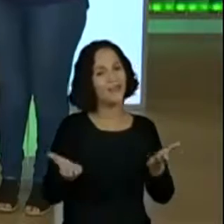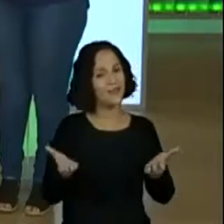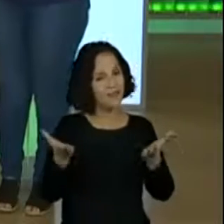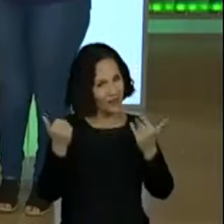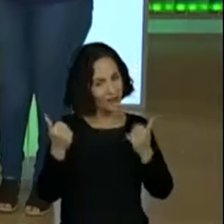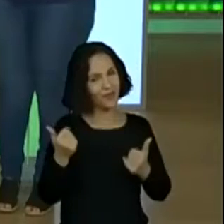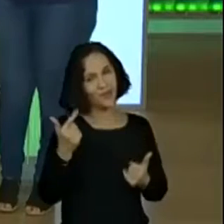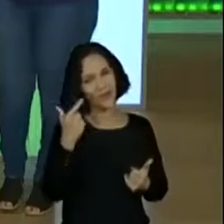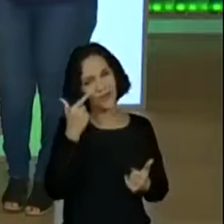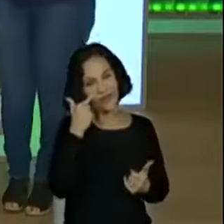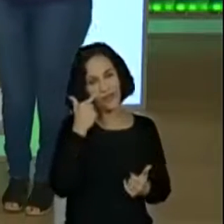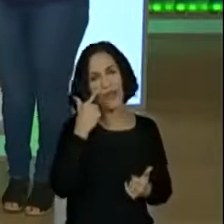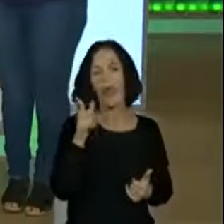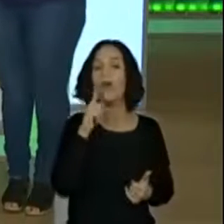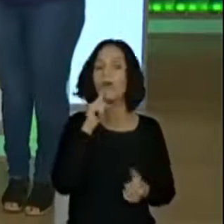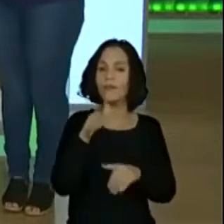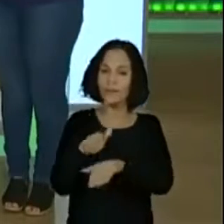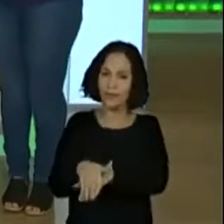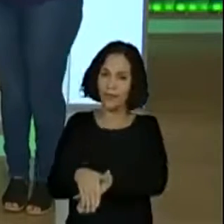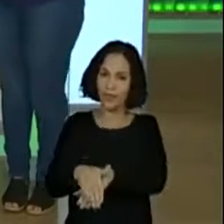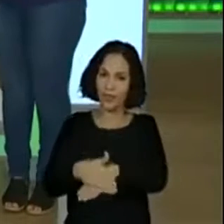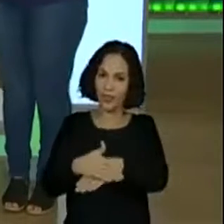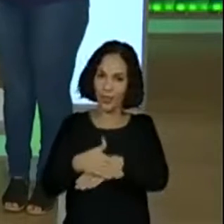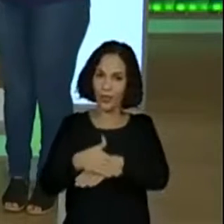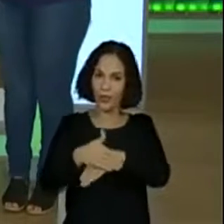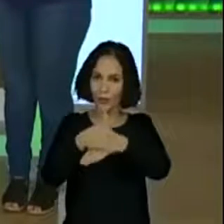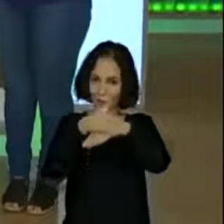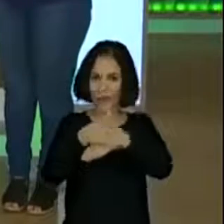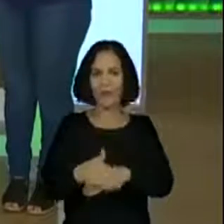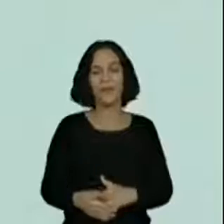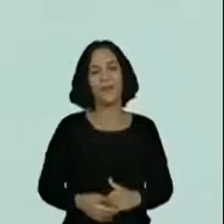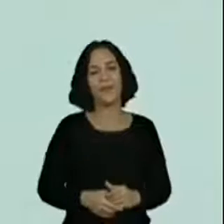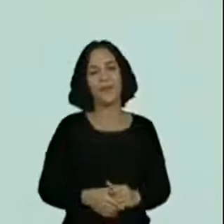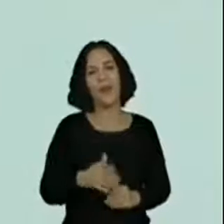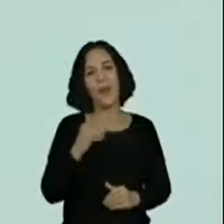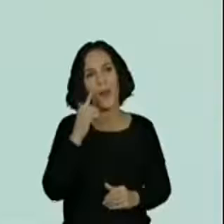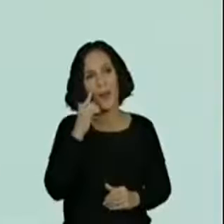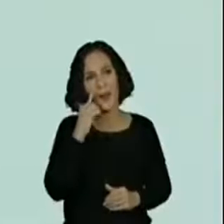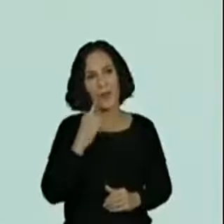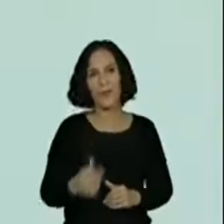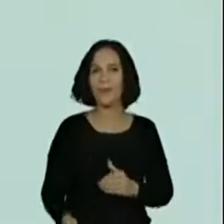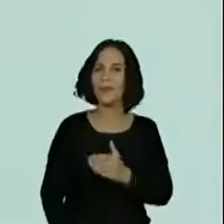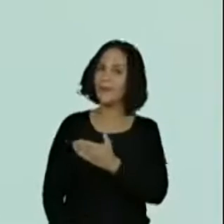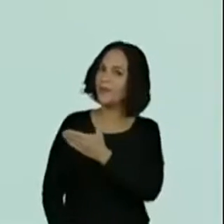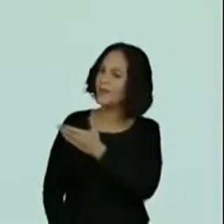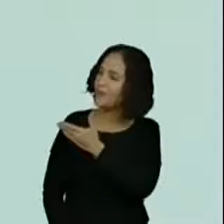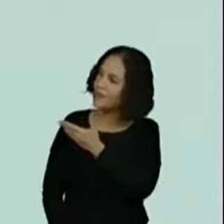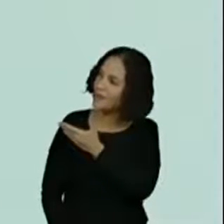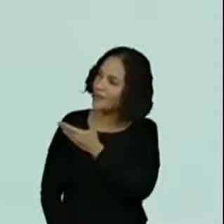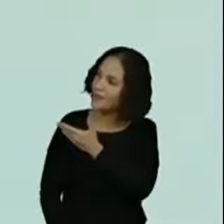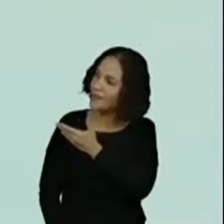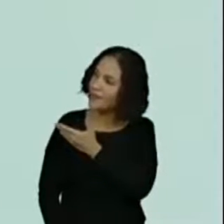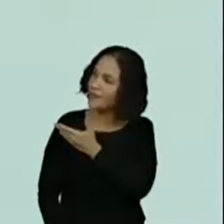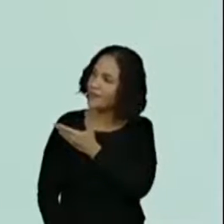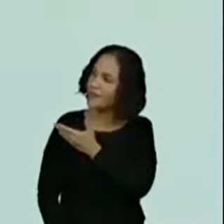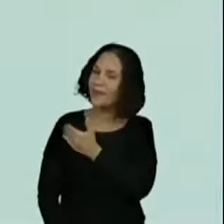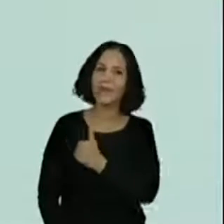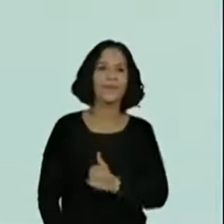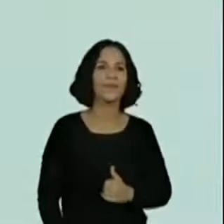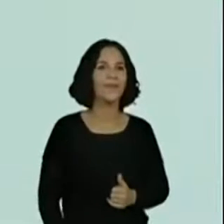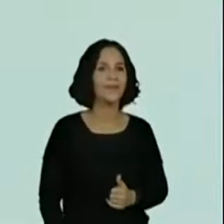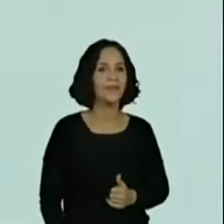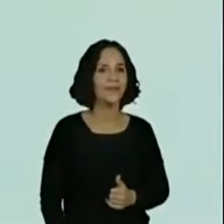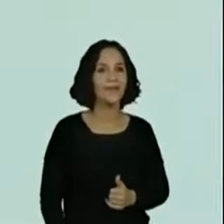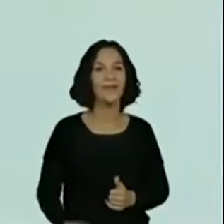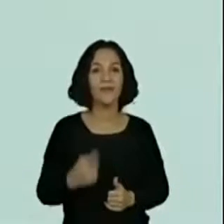mundo. A formiga e a Joaninha. A formiga e a Joaninha, isso, ó, elas estão aqui nessa parte. Olha, com certeza a equipe vai trazer